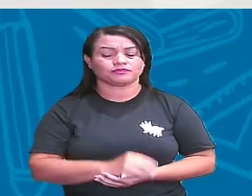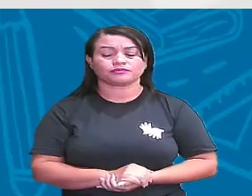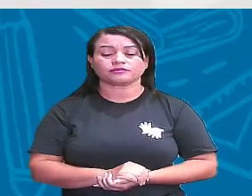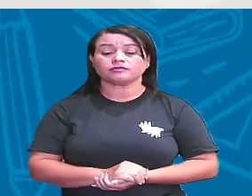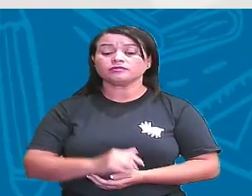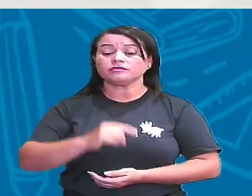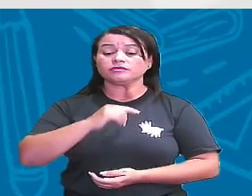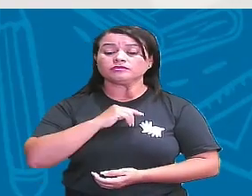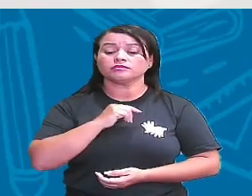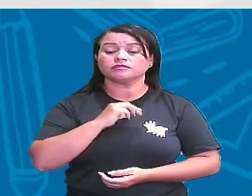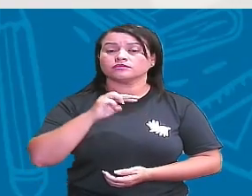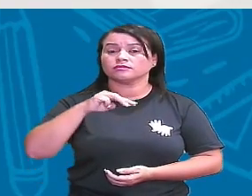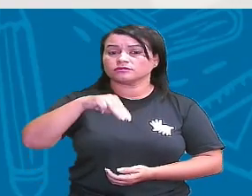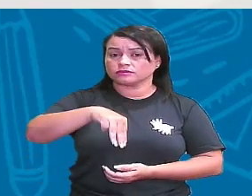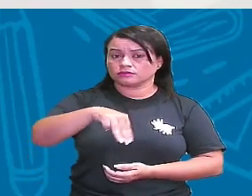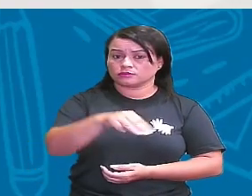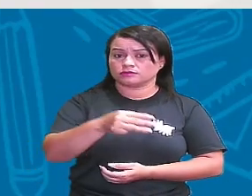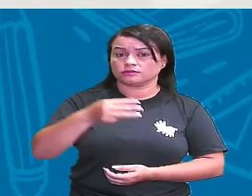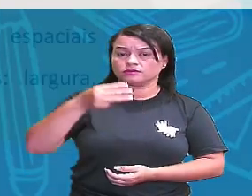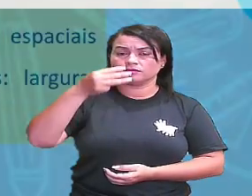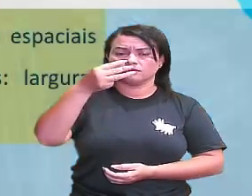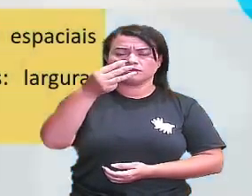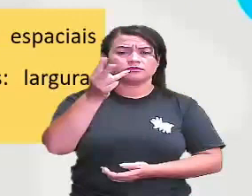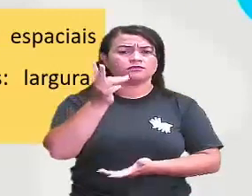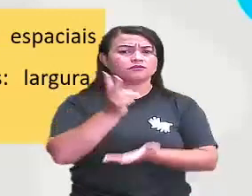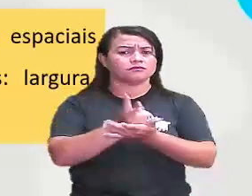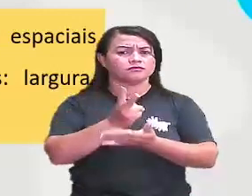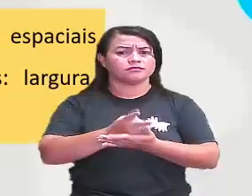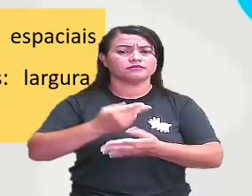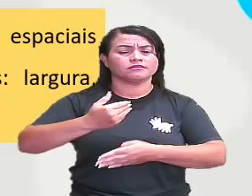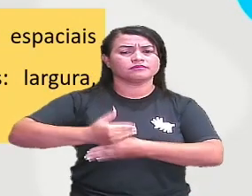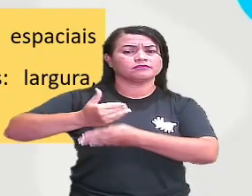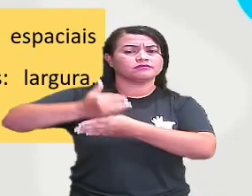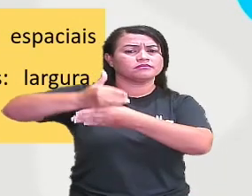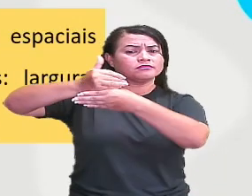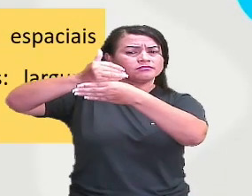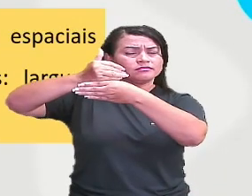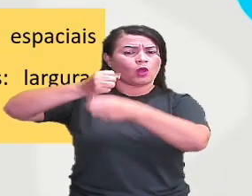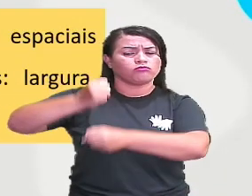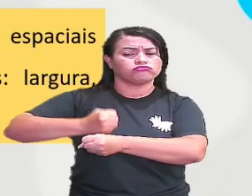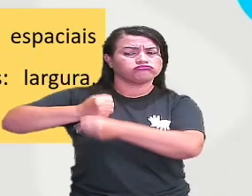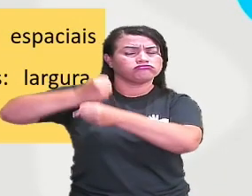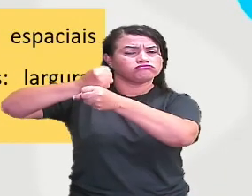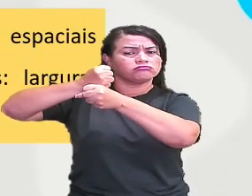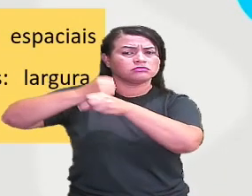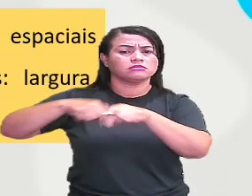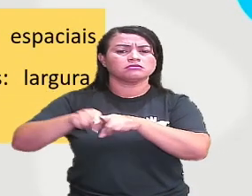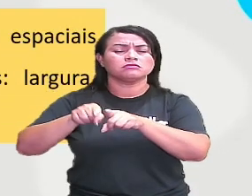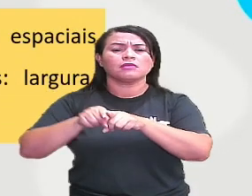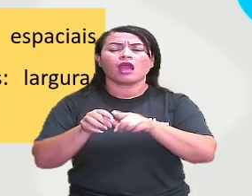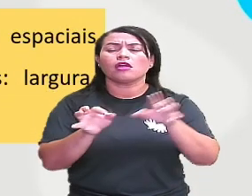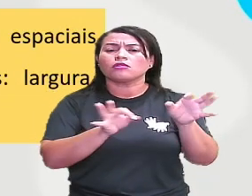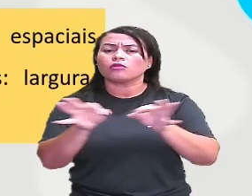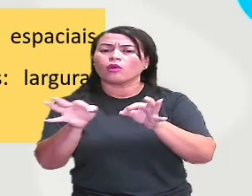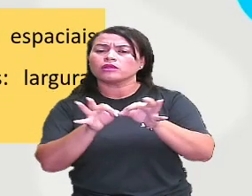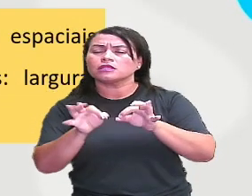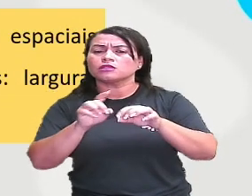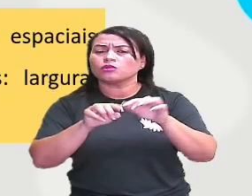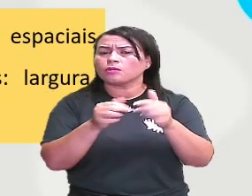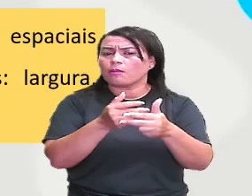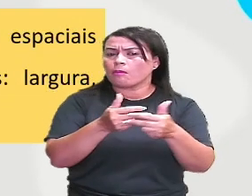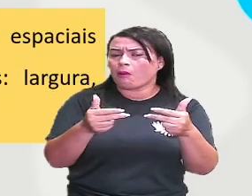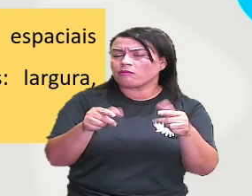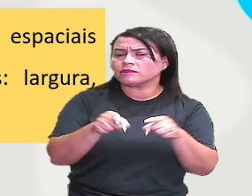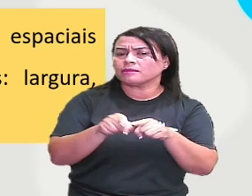metro cúbico é bastante comum na construção civil, no planejamento de imóveis e até mesmo na confecção